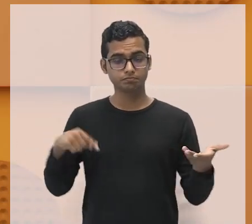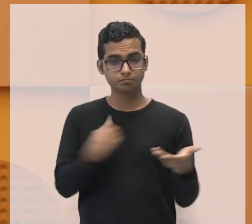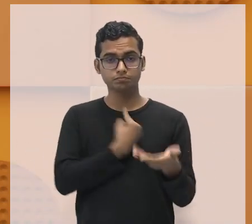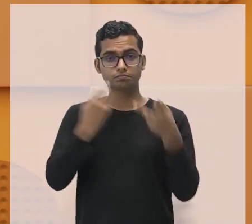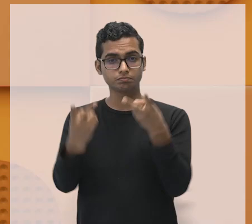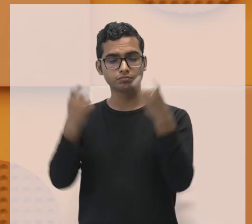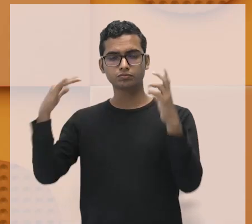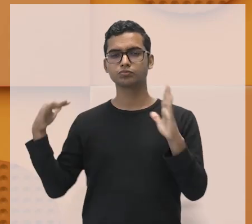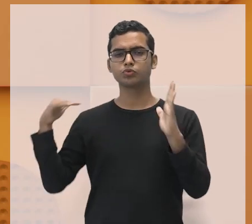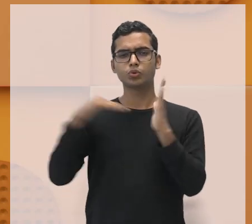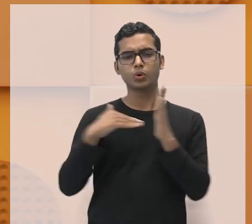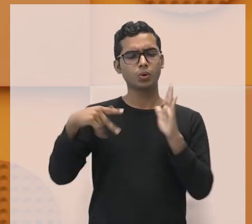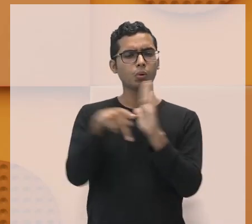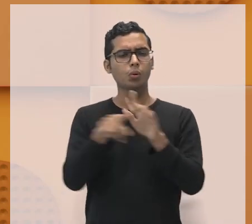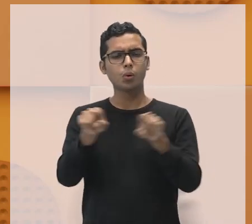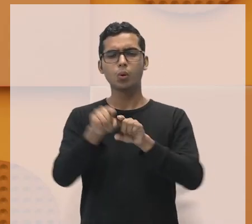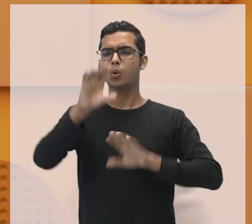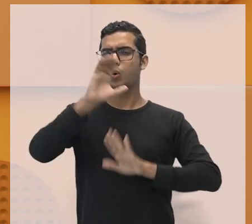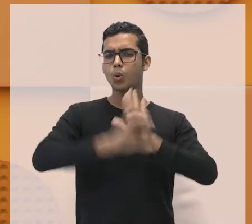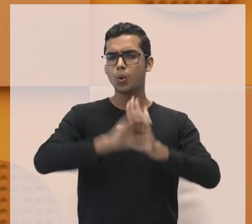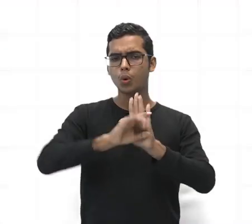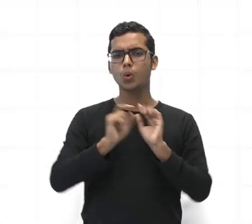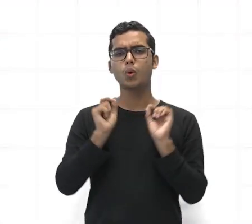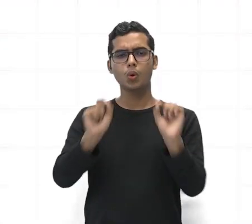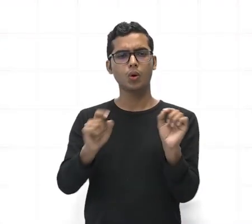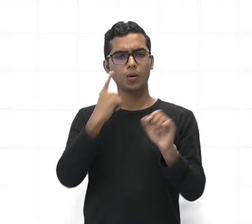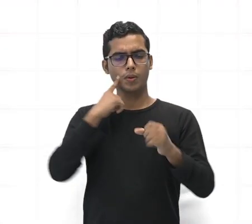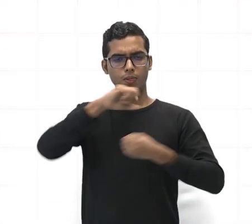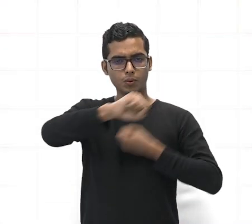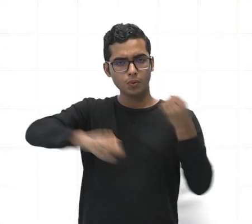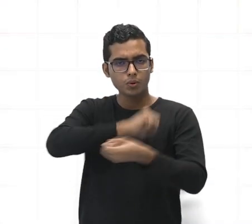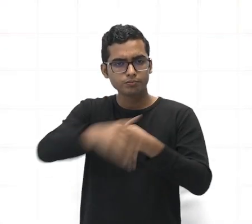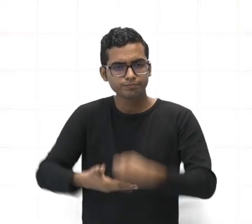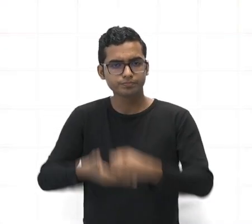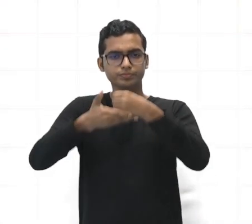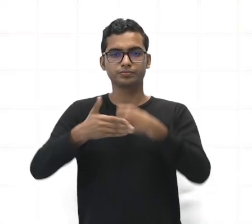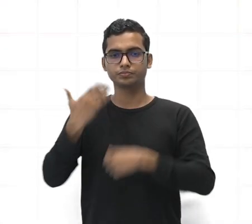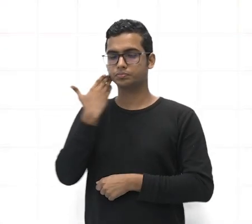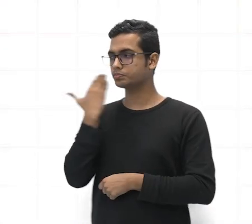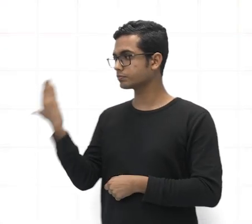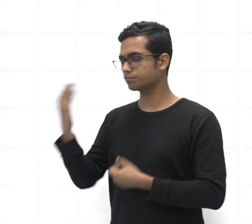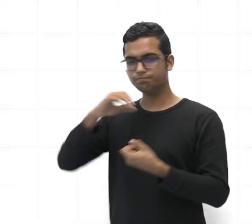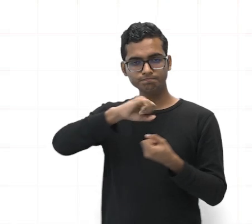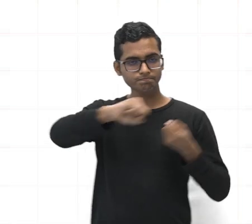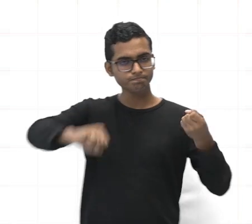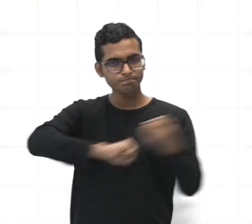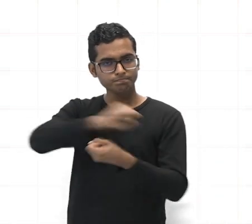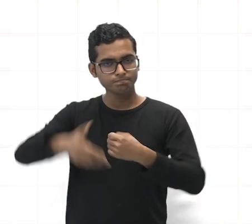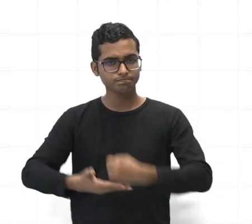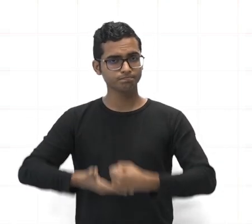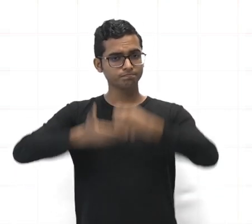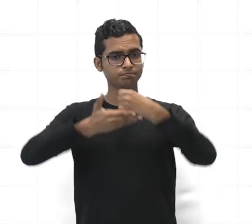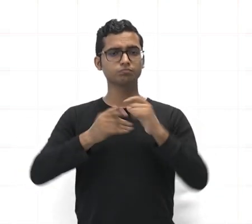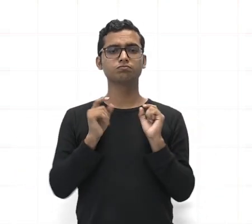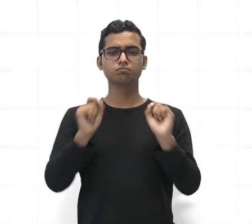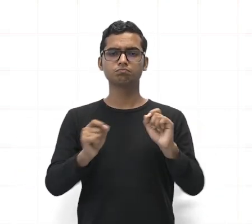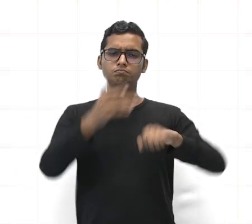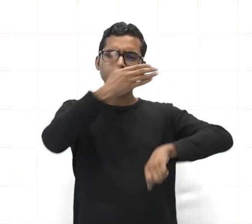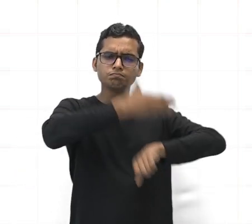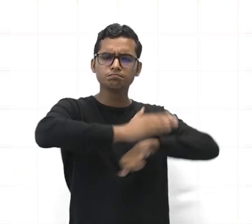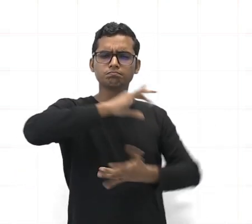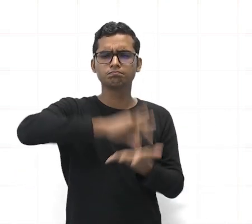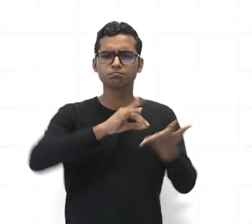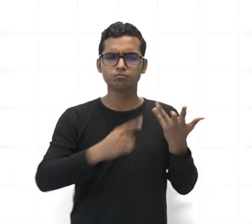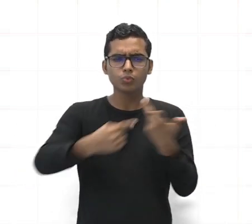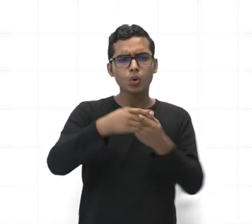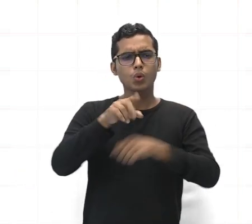nosso último conceito, que é o conceito de sustentabilidade. A sustentabilidade, ela é a prática